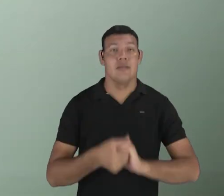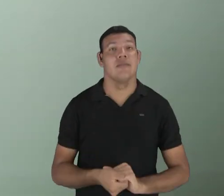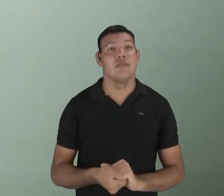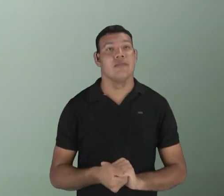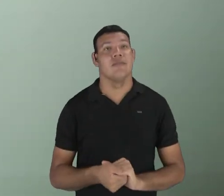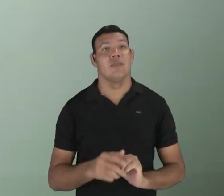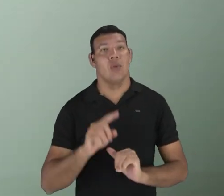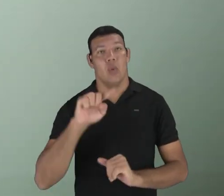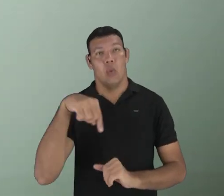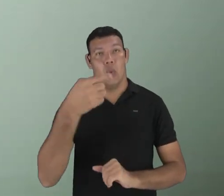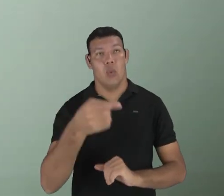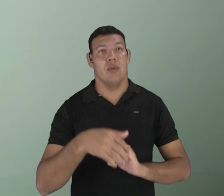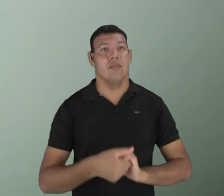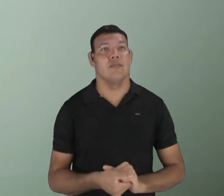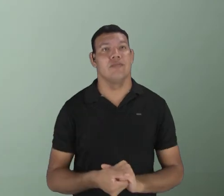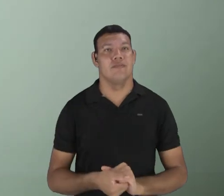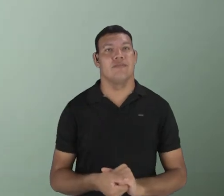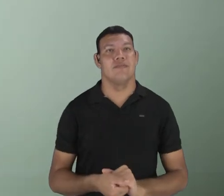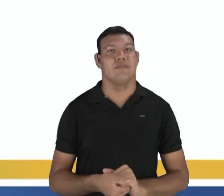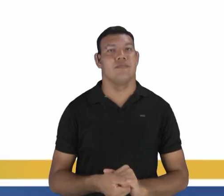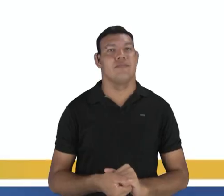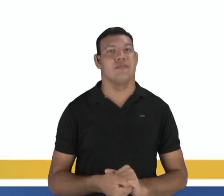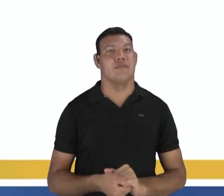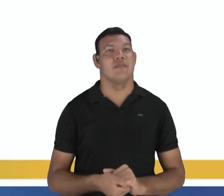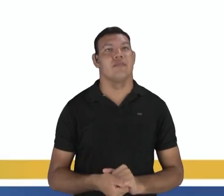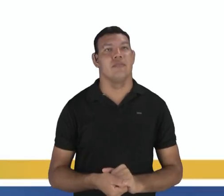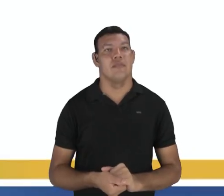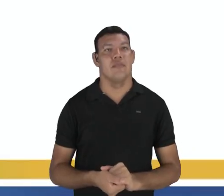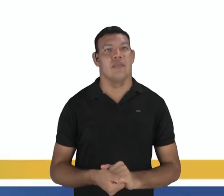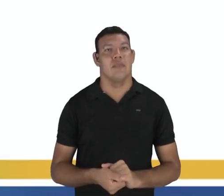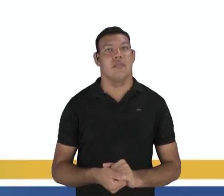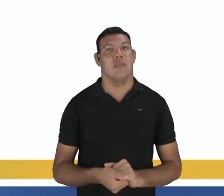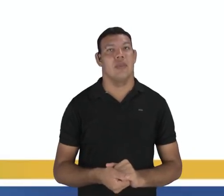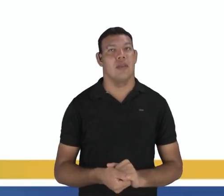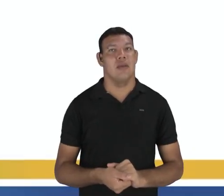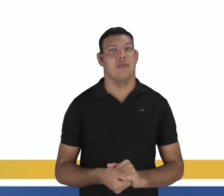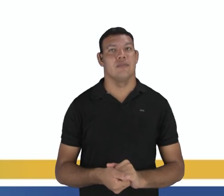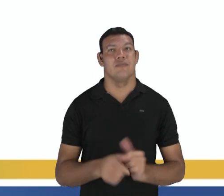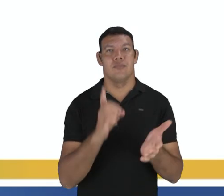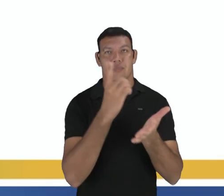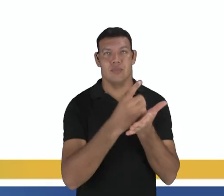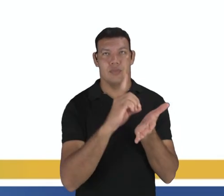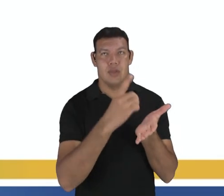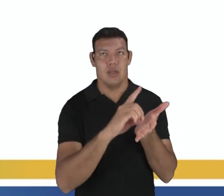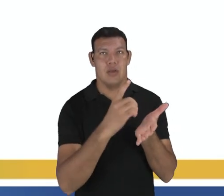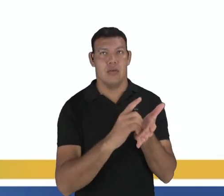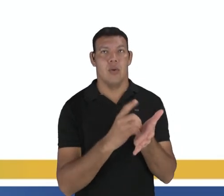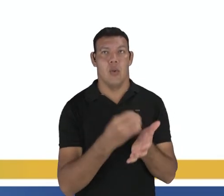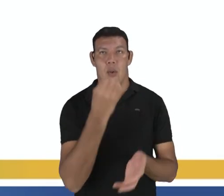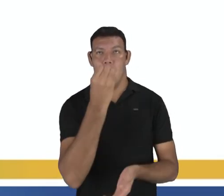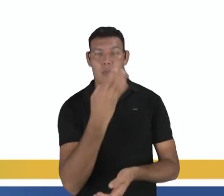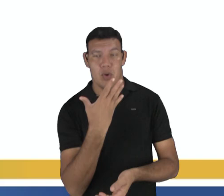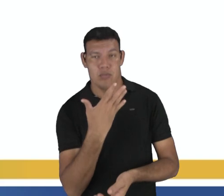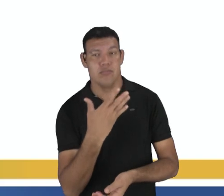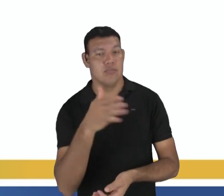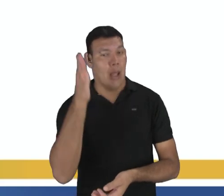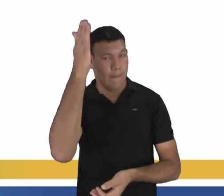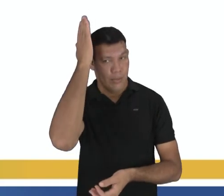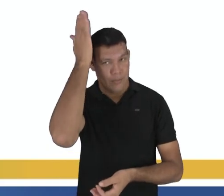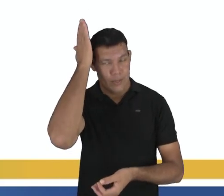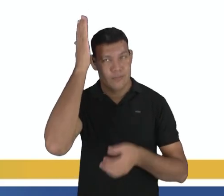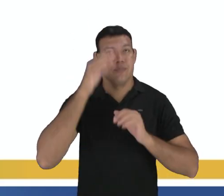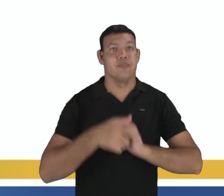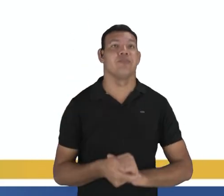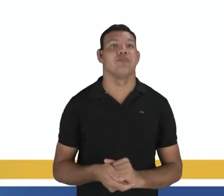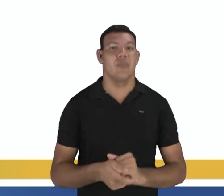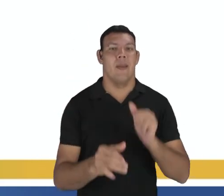né? Próximo. Aurélio, bom para burro. A imagem acima, coloquei aí do